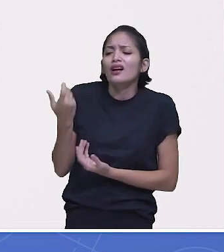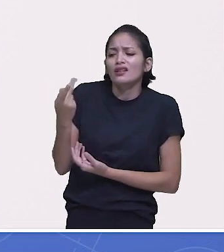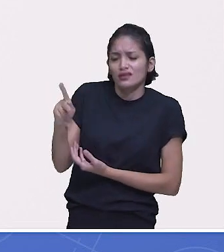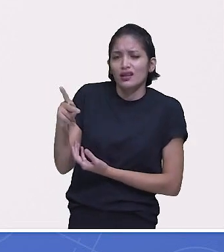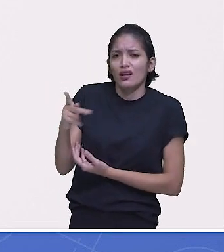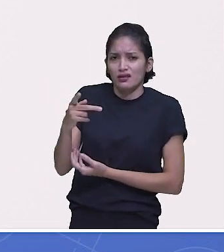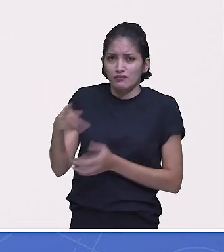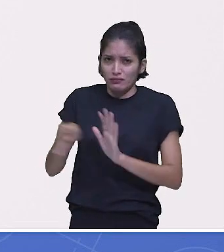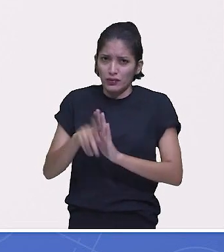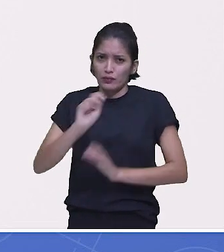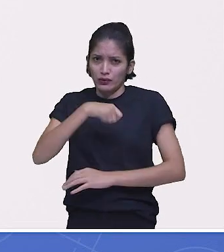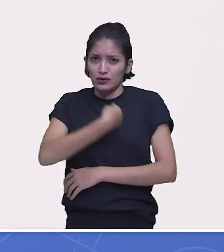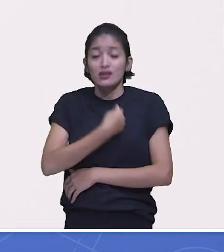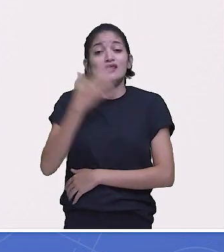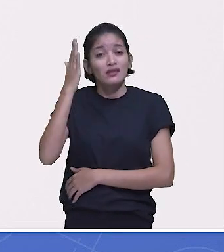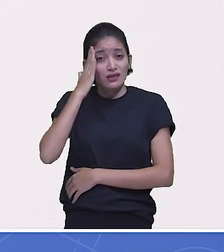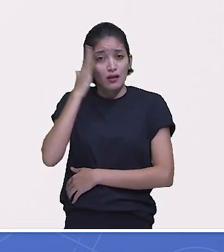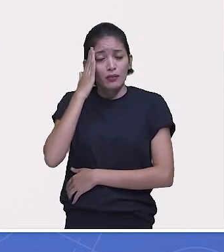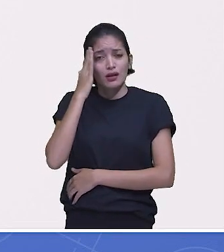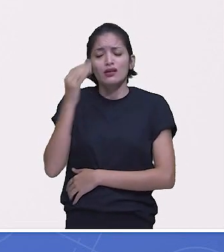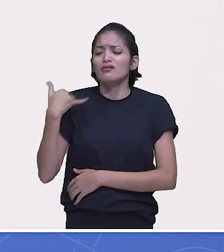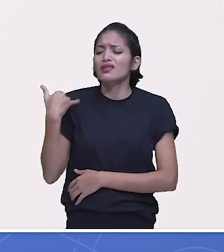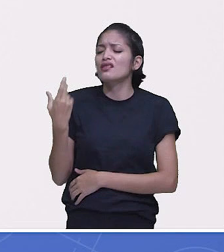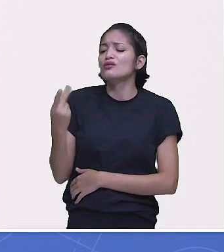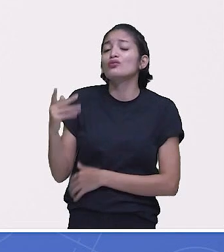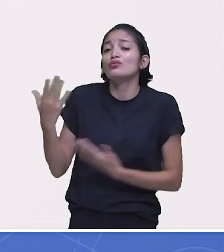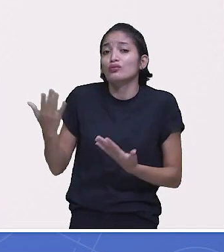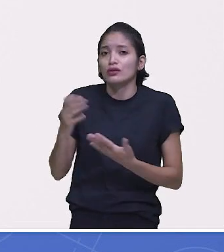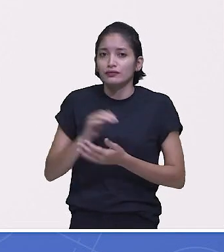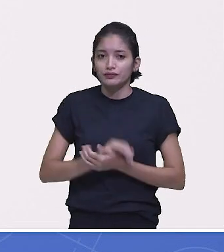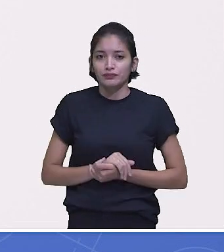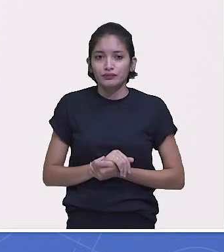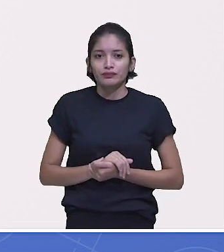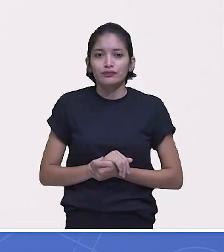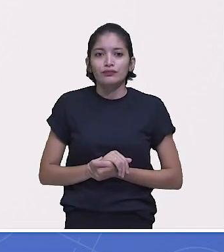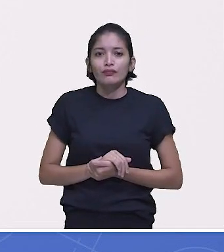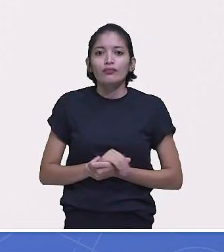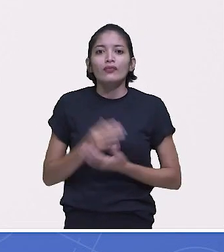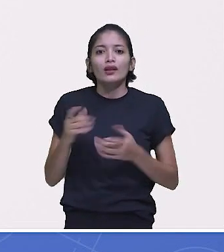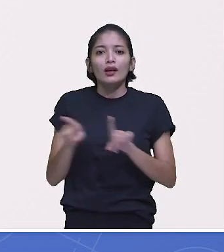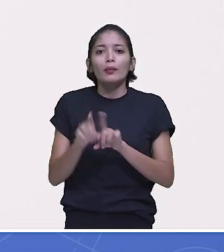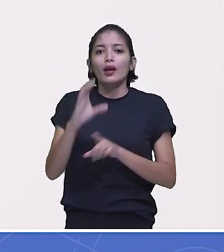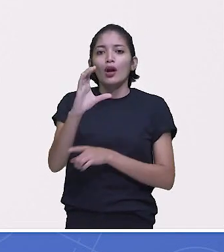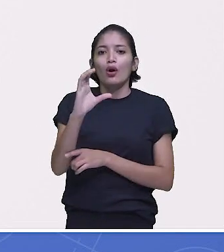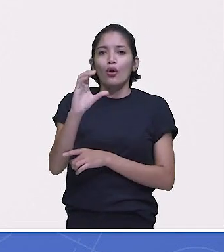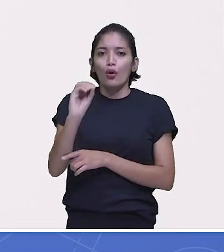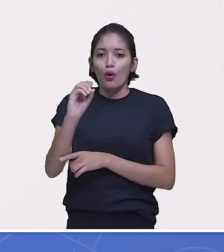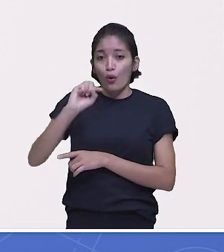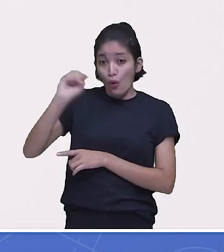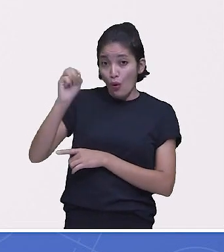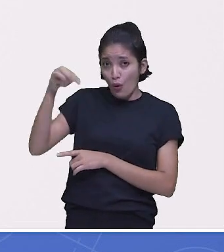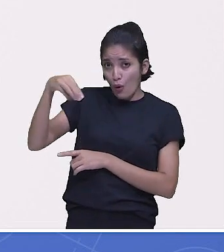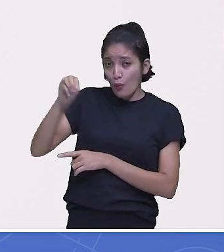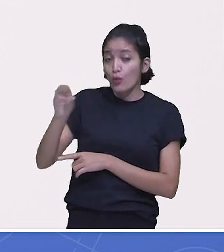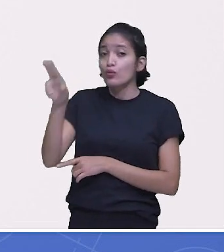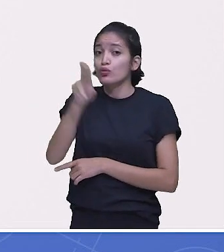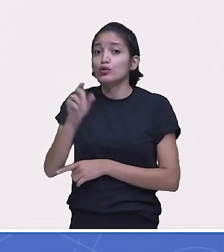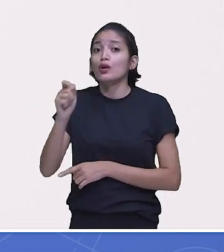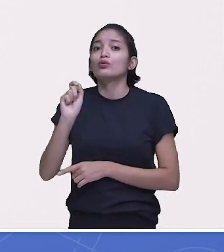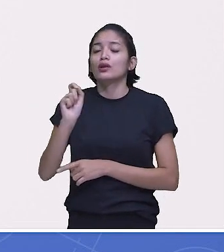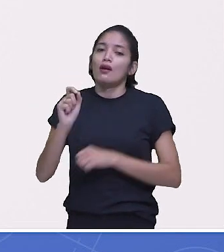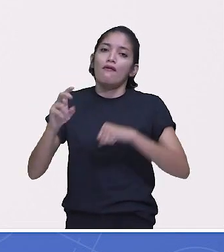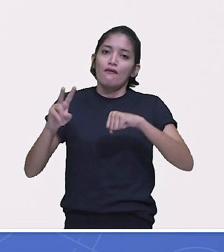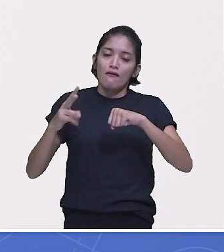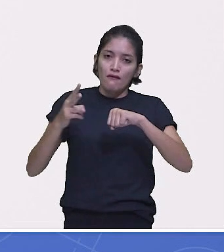né? Eu quero saber a idade de alguém. Quantos anos tienes? O como. O como, ele é usado com o verbo, tem que estar junto do